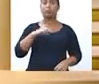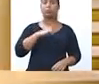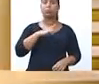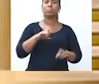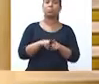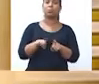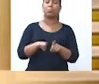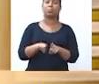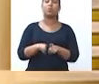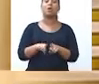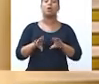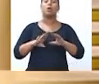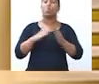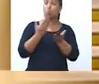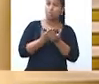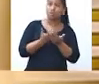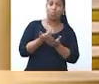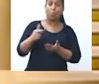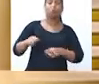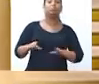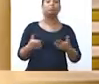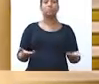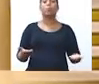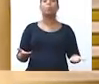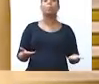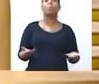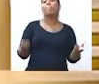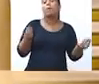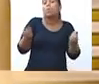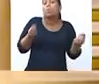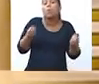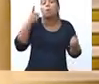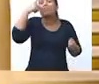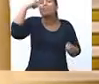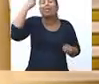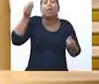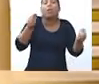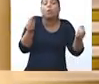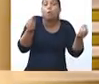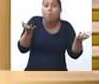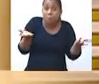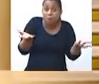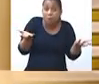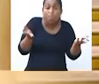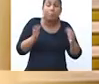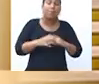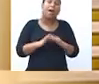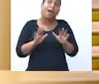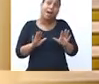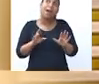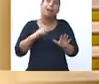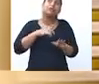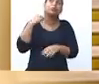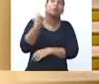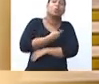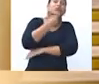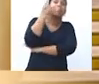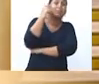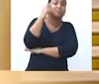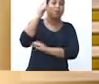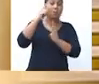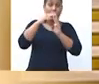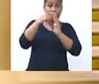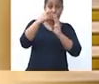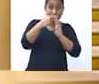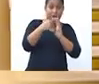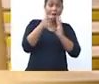escola em Bálsamo. Legal. E aí, qual era a ideia, né? A gente pensou